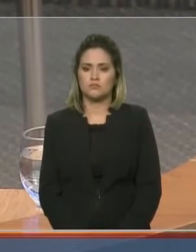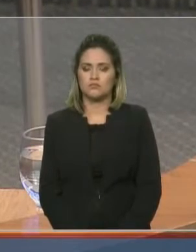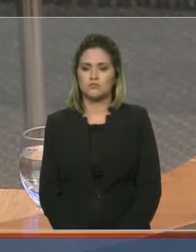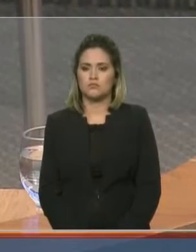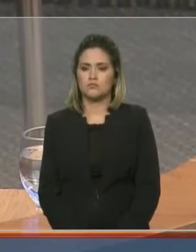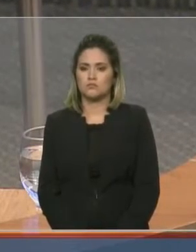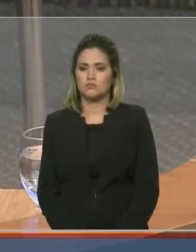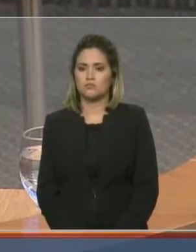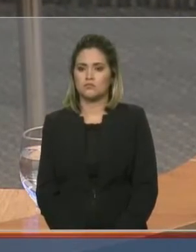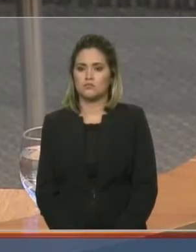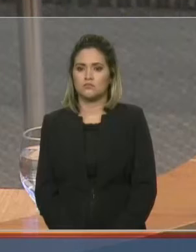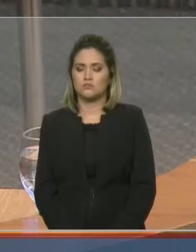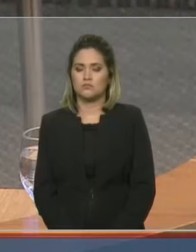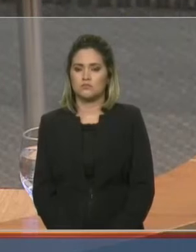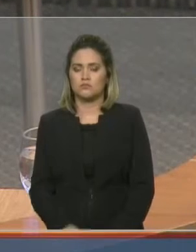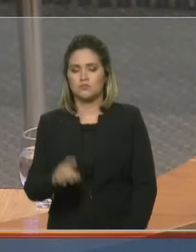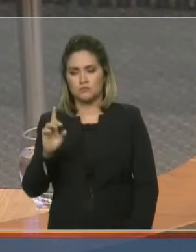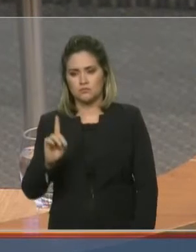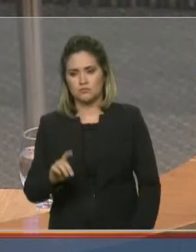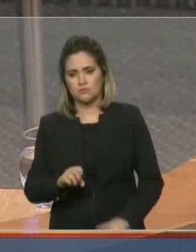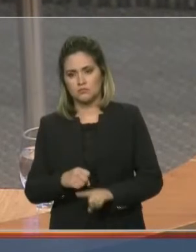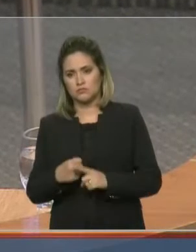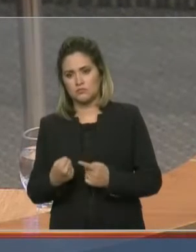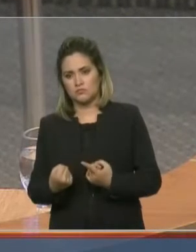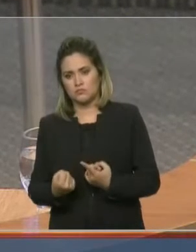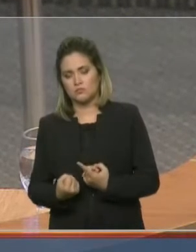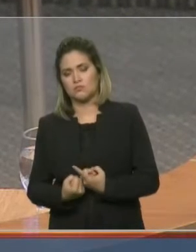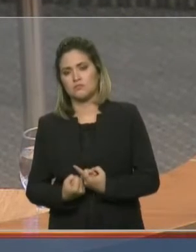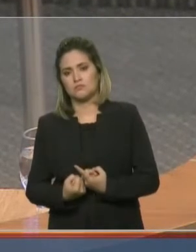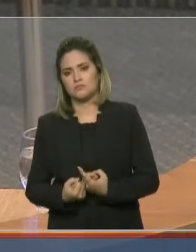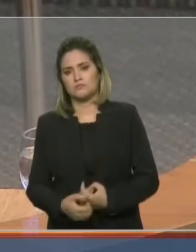no campo dos direitos sociais.